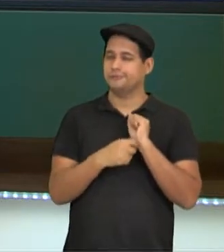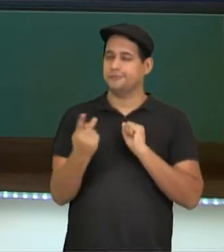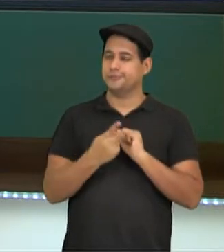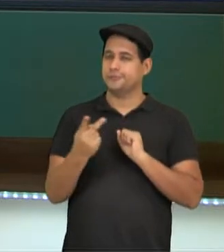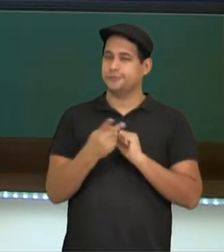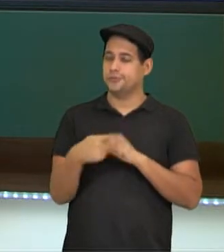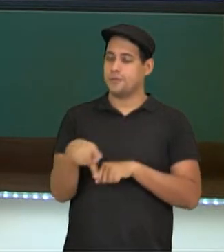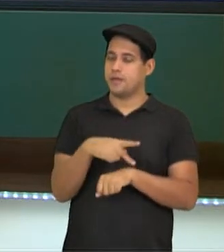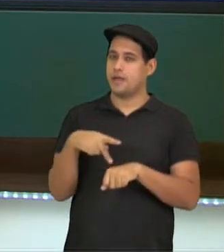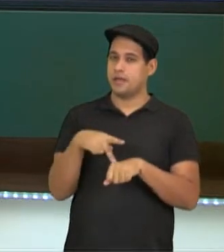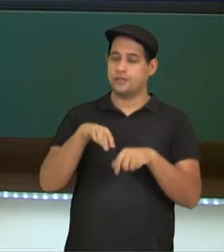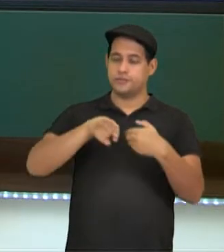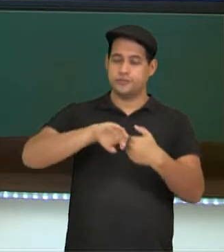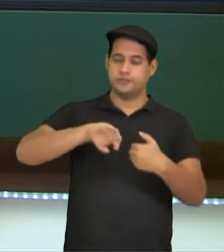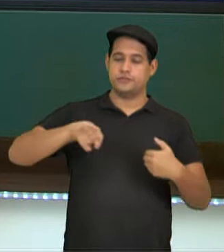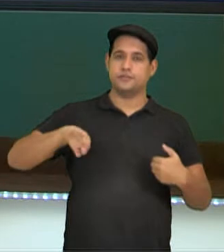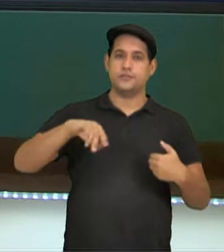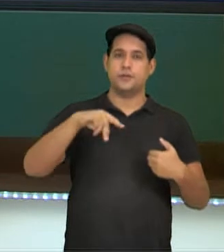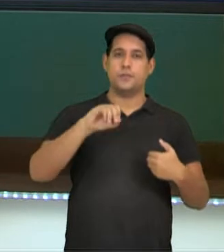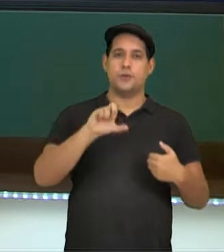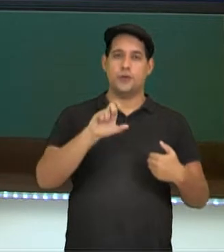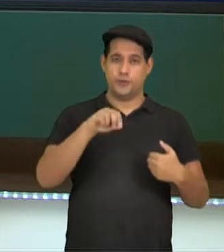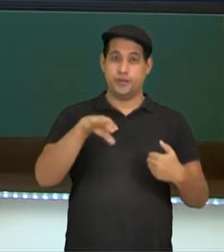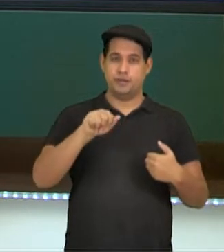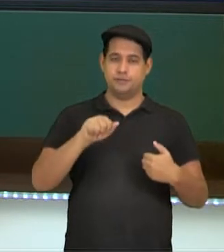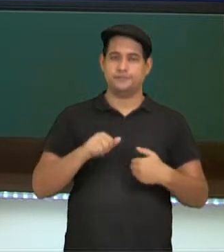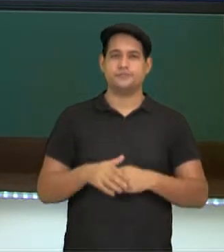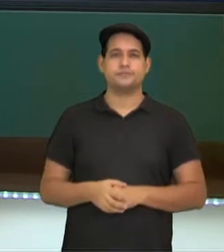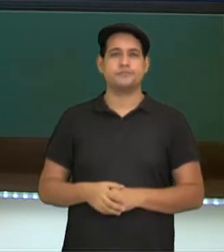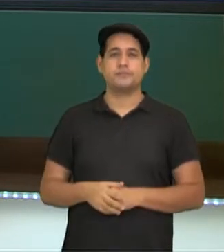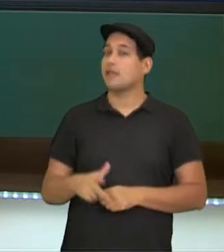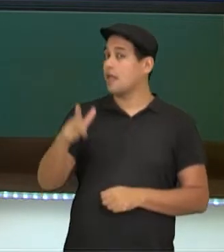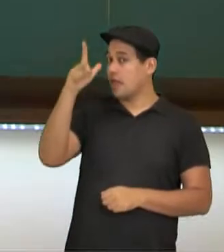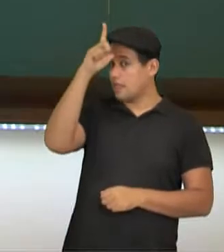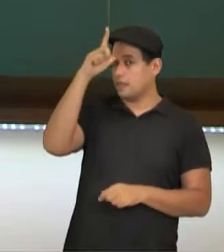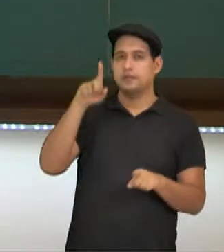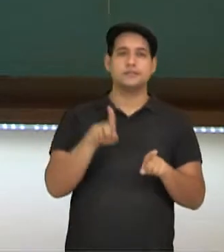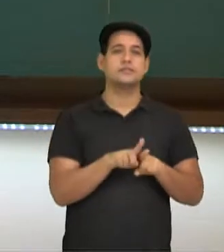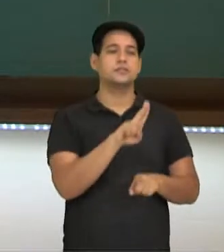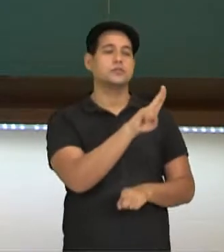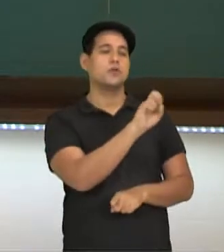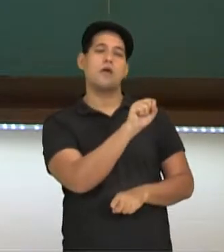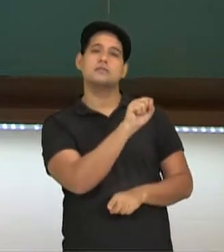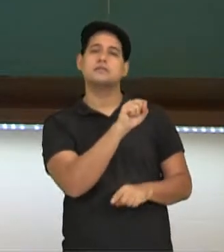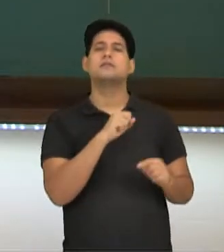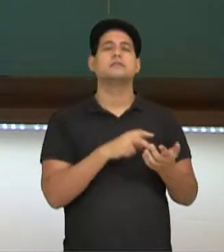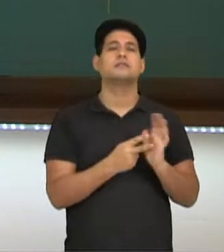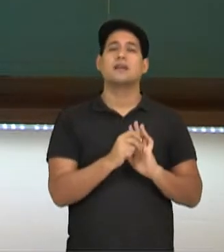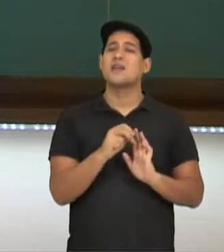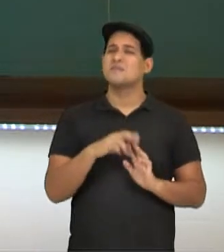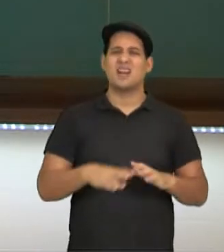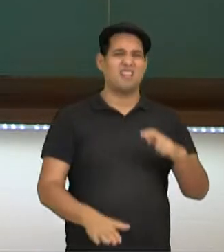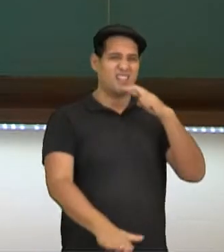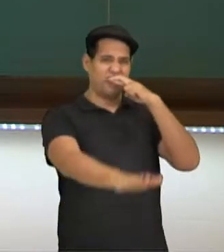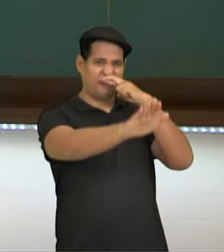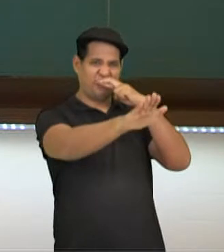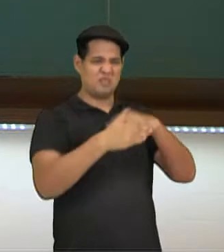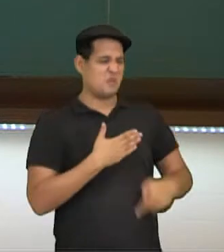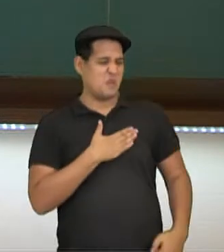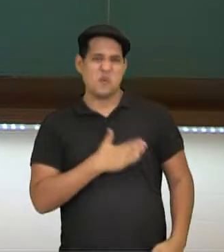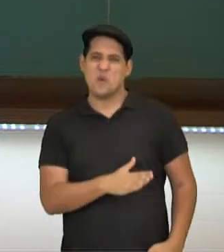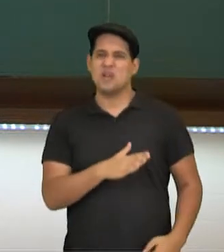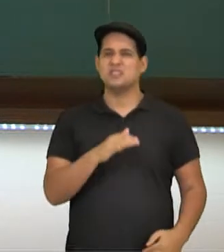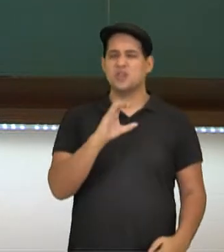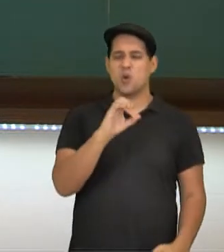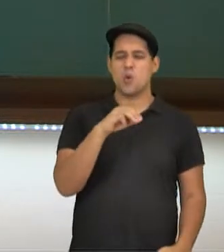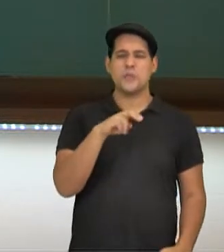negociaram dividir a Polônia entre eles. A Alemanha e a União Soviética eram amigas, mas o Hitler não odiava comunistas,